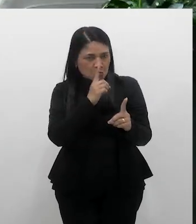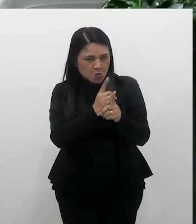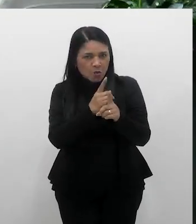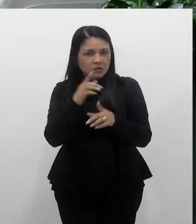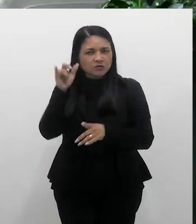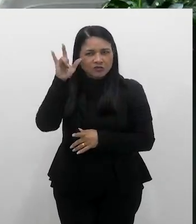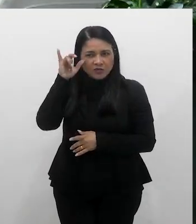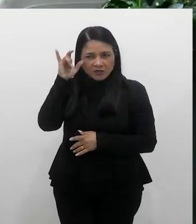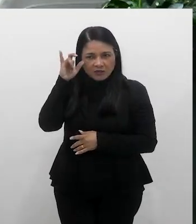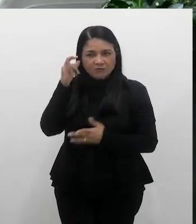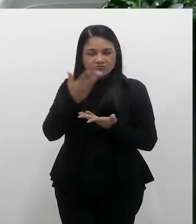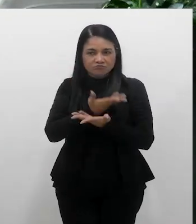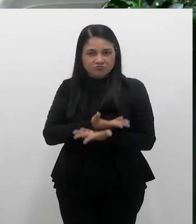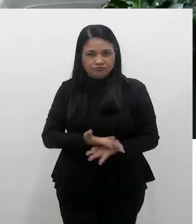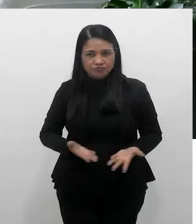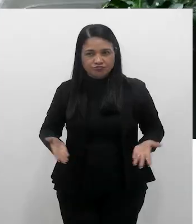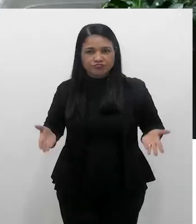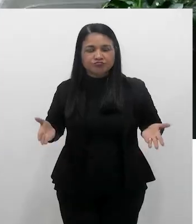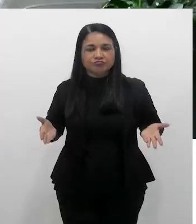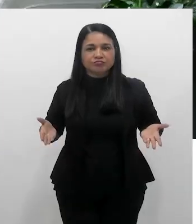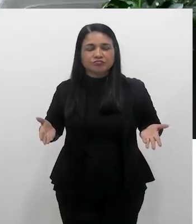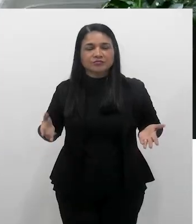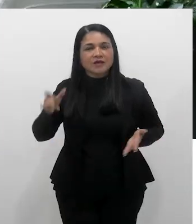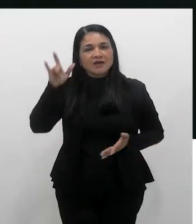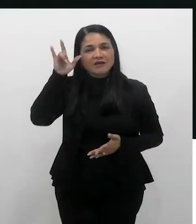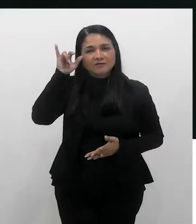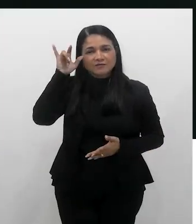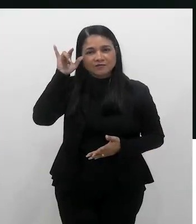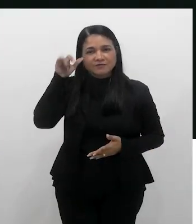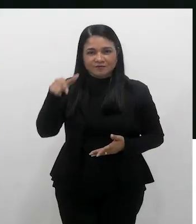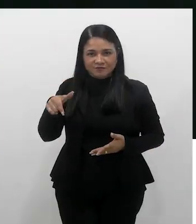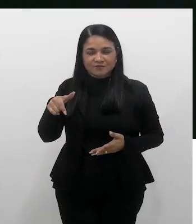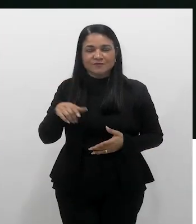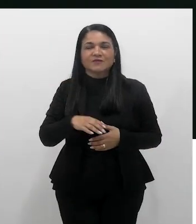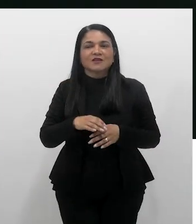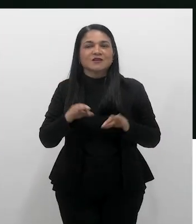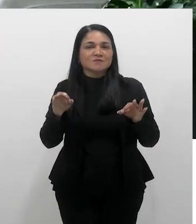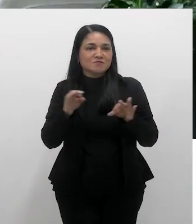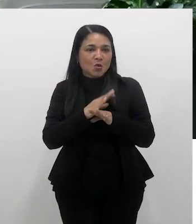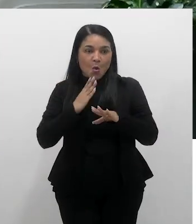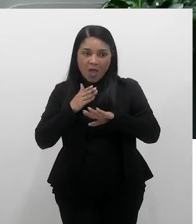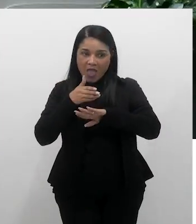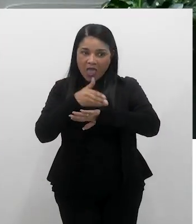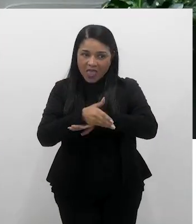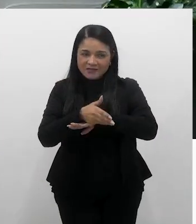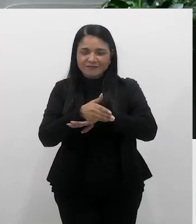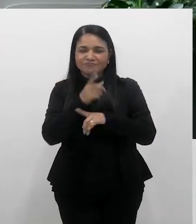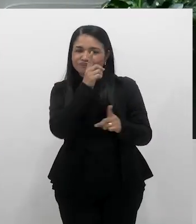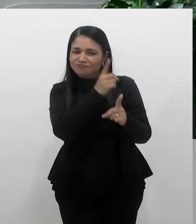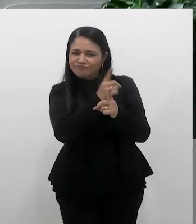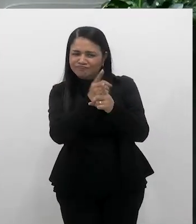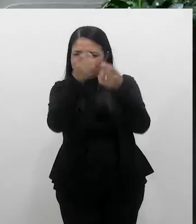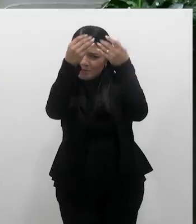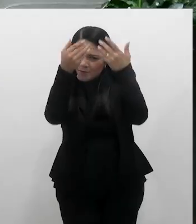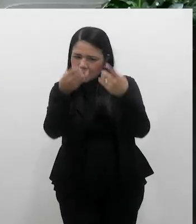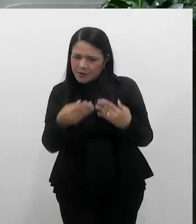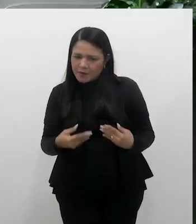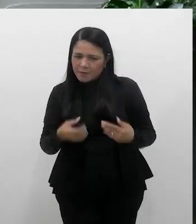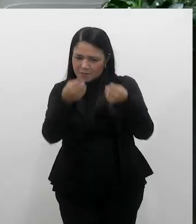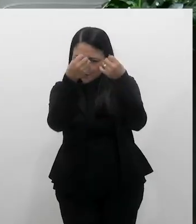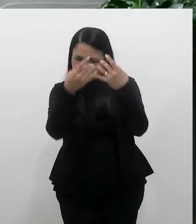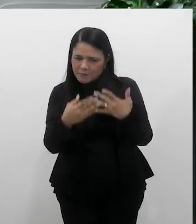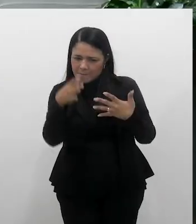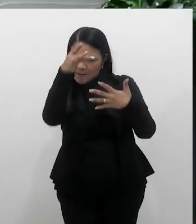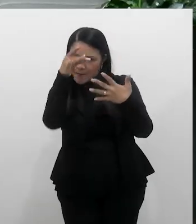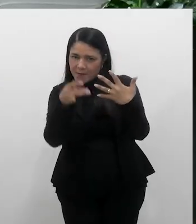pessoal acha no Instagram, Balaio... Acha no Instagram, @Balaio das Artes Centro. Pronto, é só isso. Entra lá que vai Entra descobrir lá, coisa tá tudo boa. lá